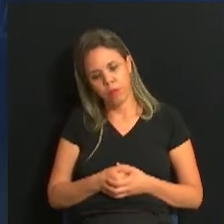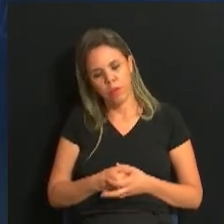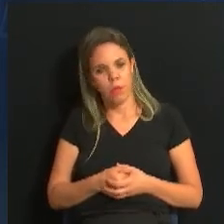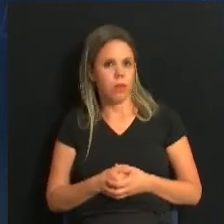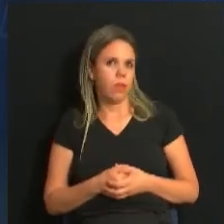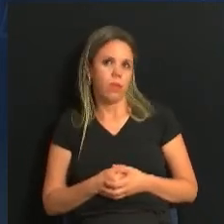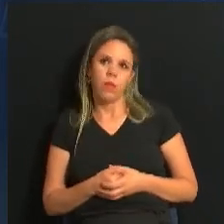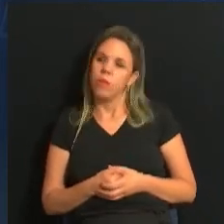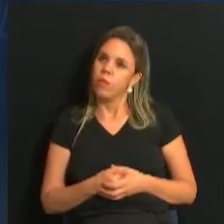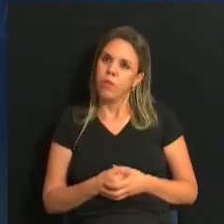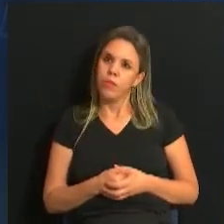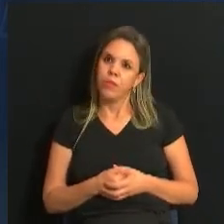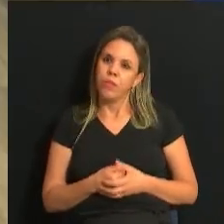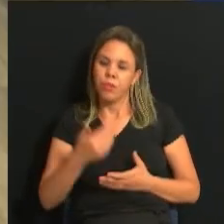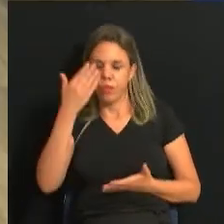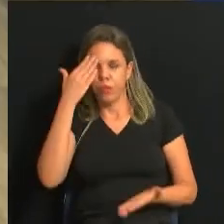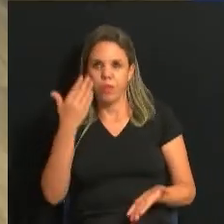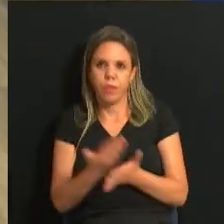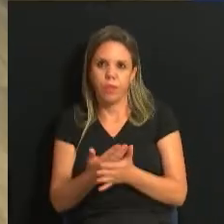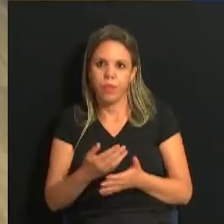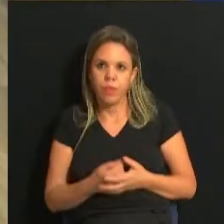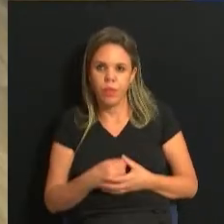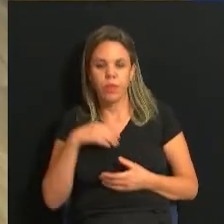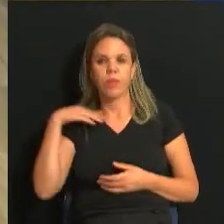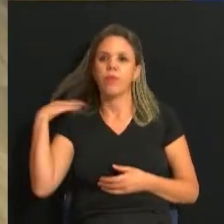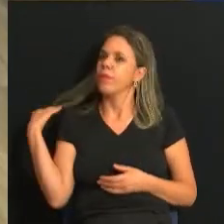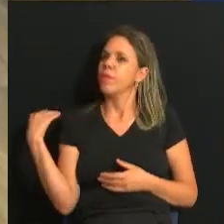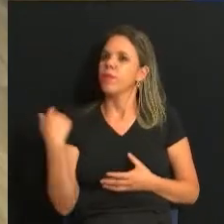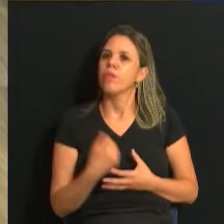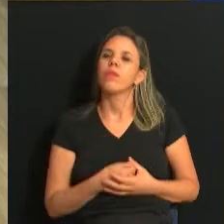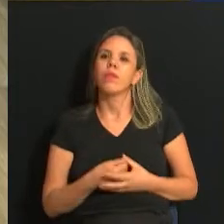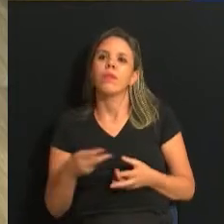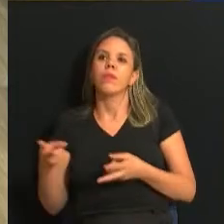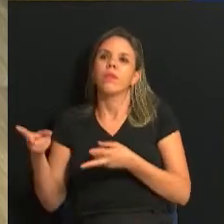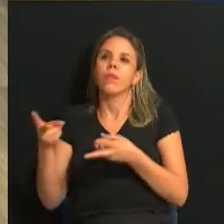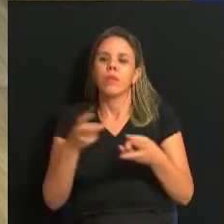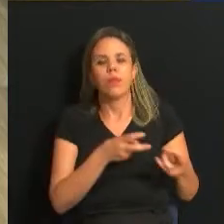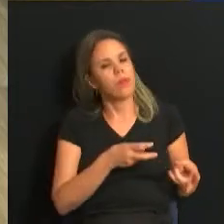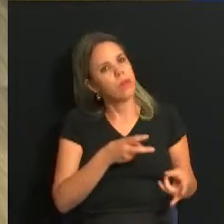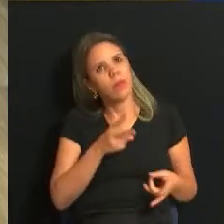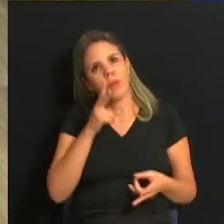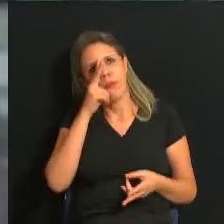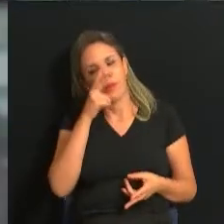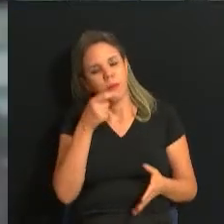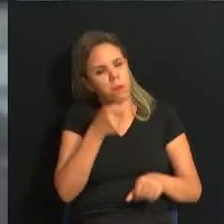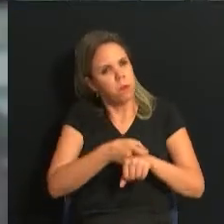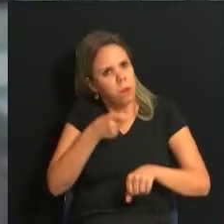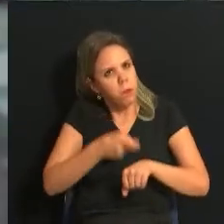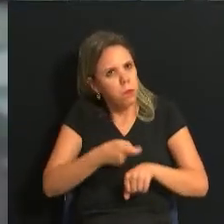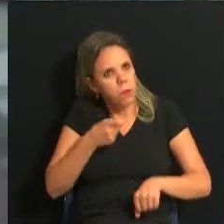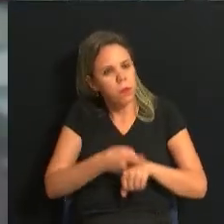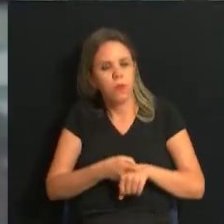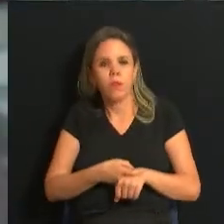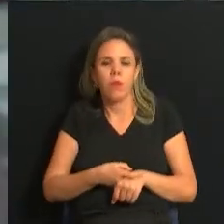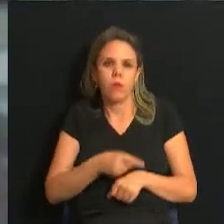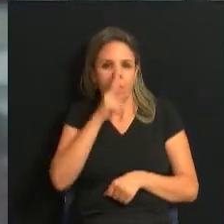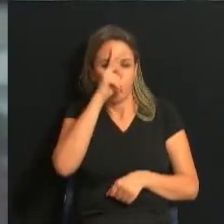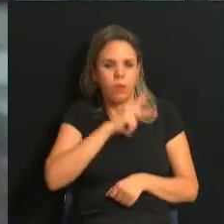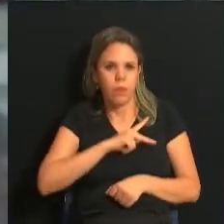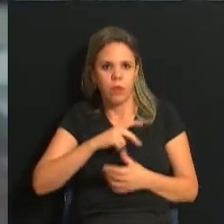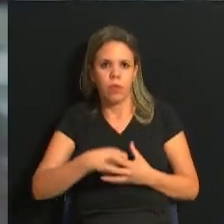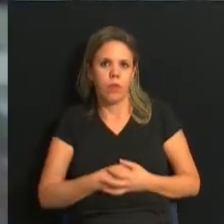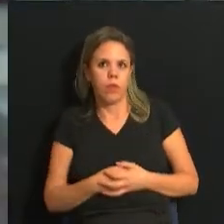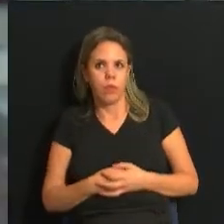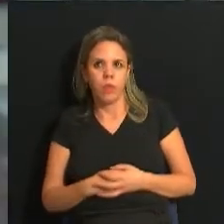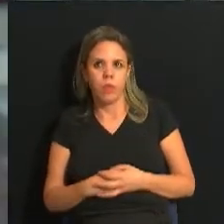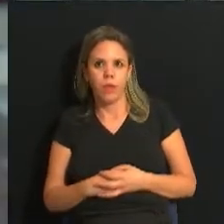A gente acredita que se a gente pegar esse olhar mais ácido, mais duro, mais punitivo com a gente mesmo, a